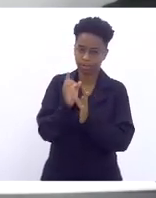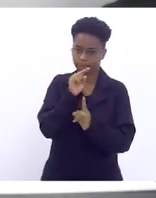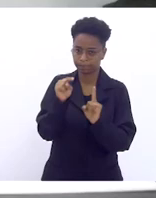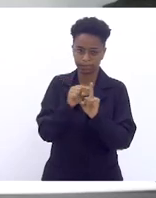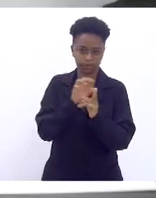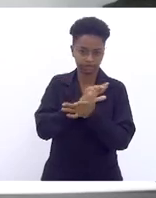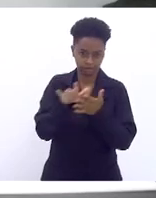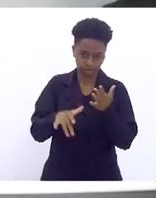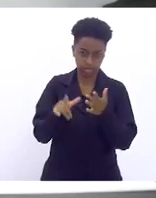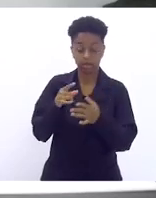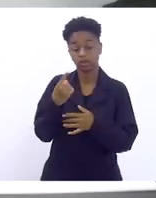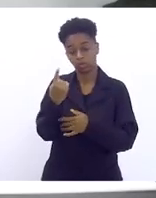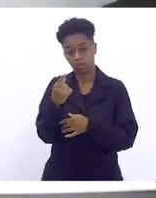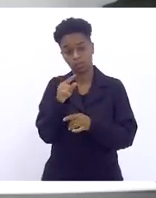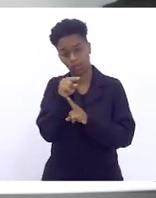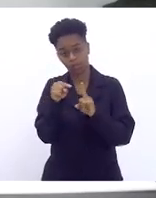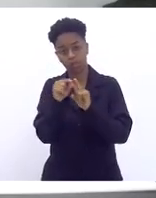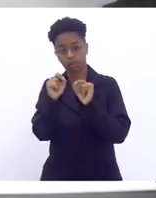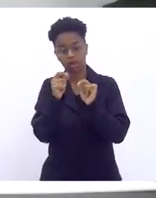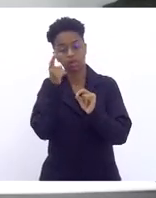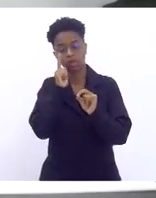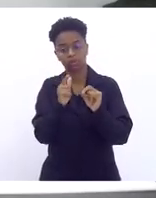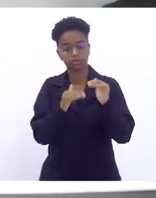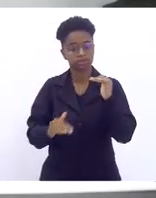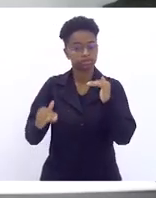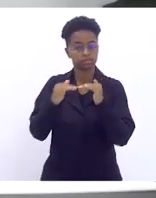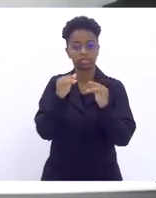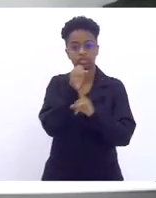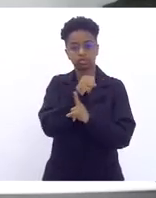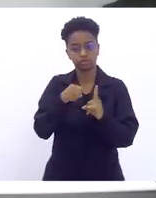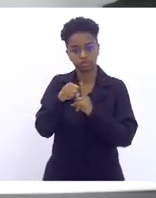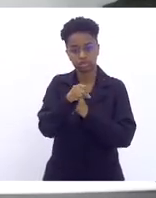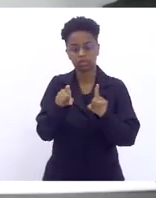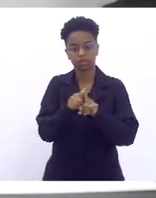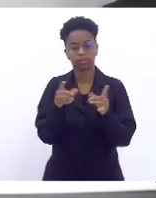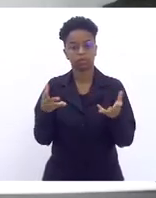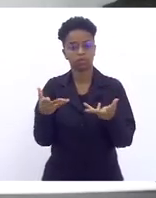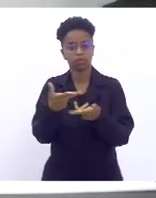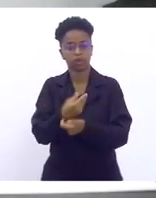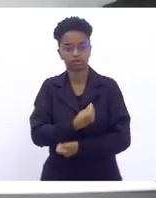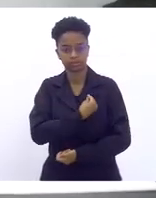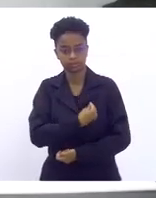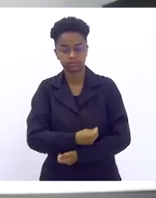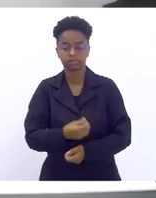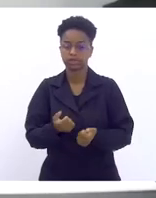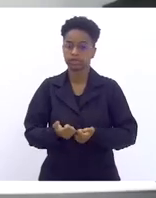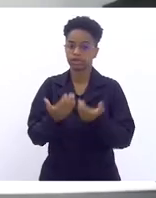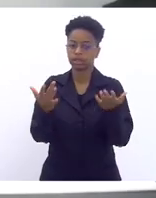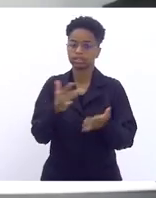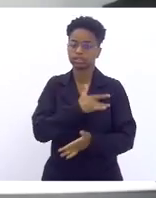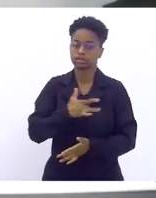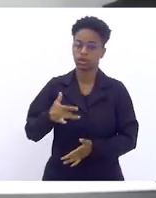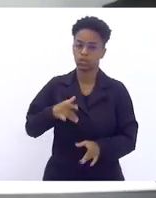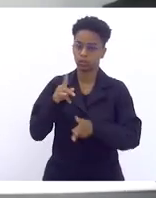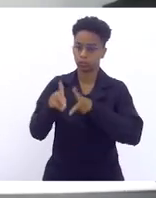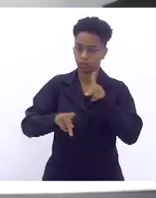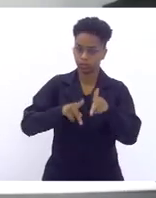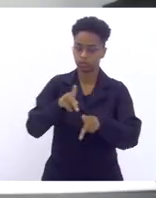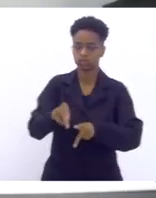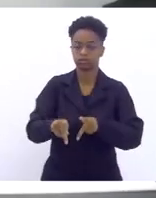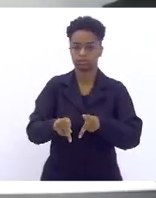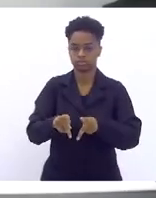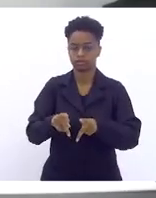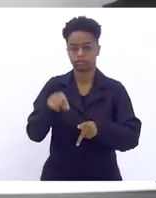é essa levar igualdade social levar qualidade de vida levar saúde para toda a população